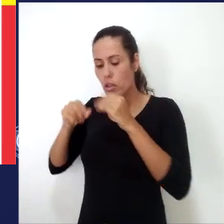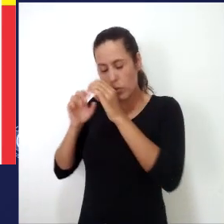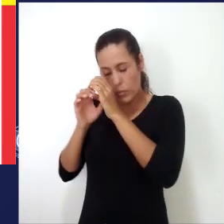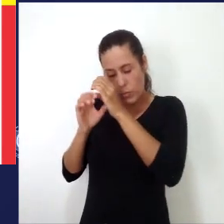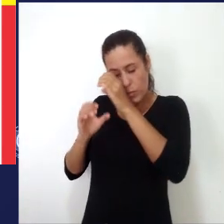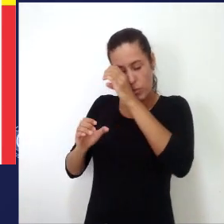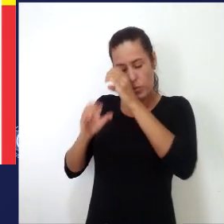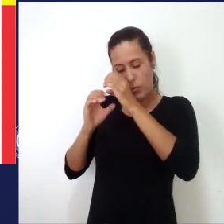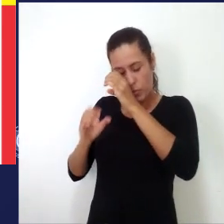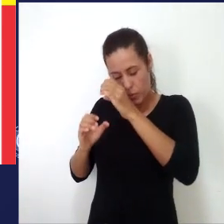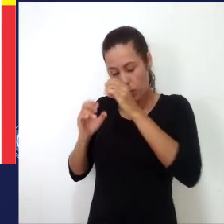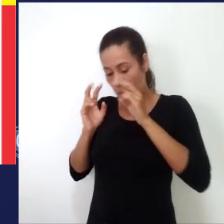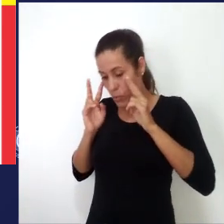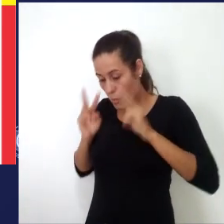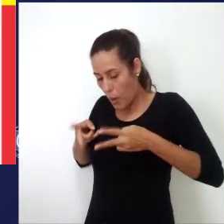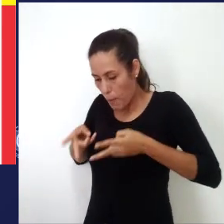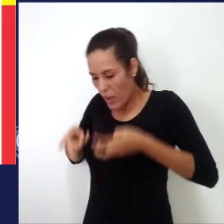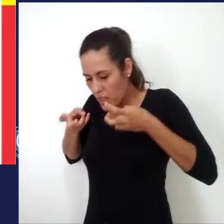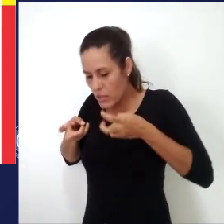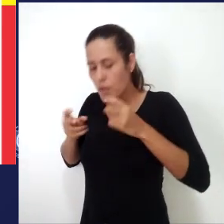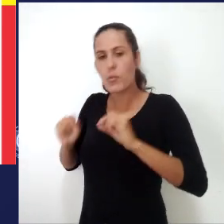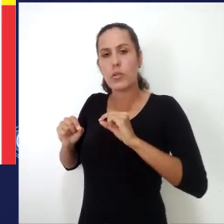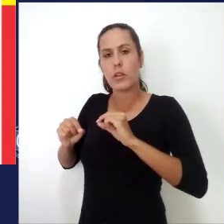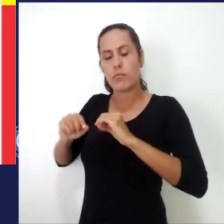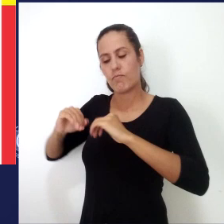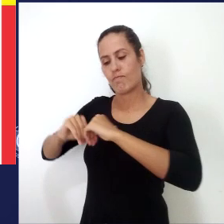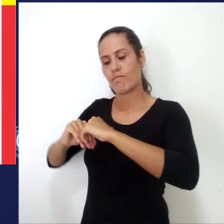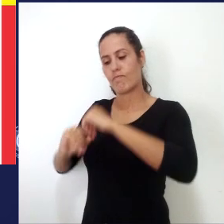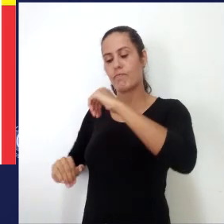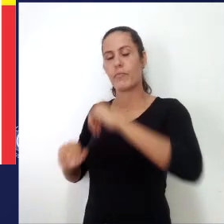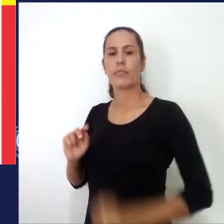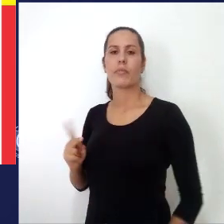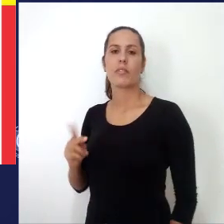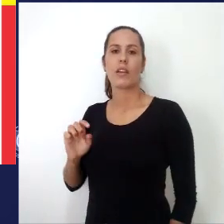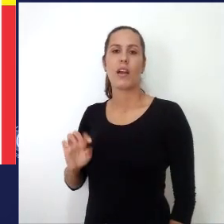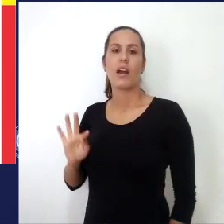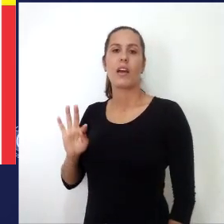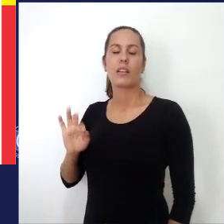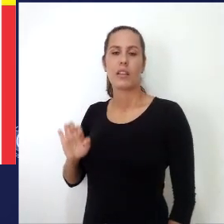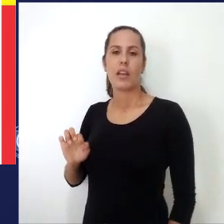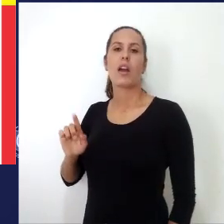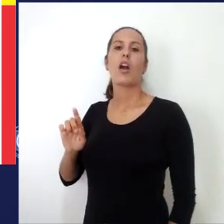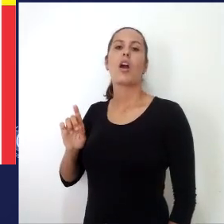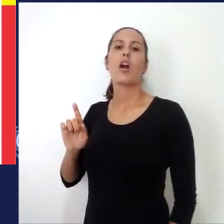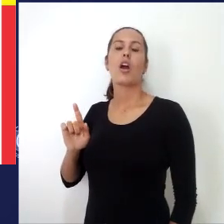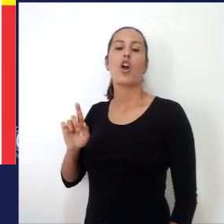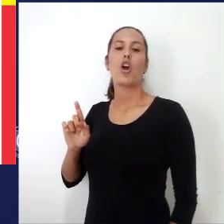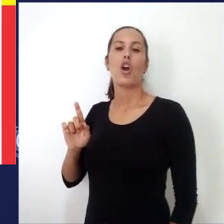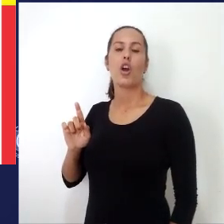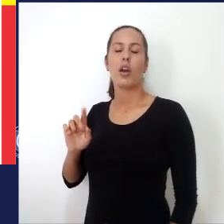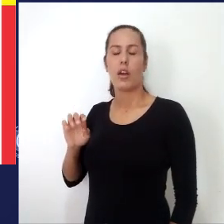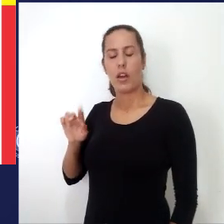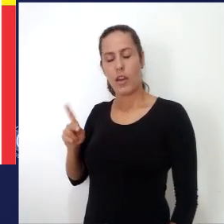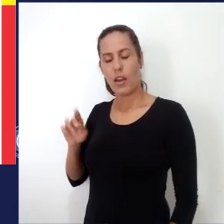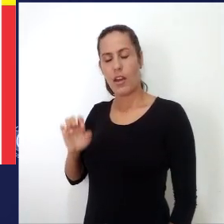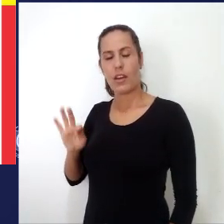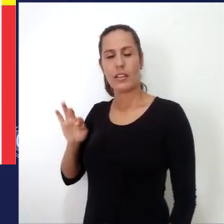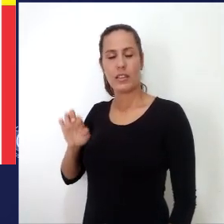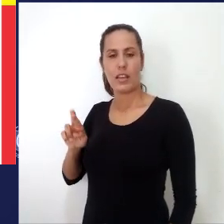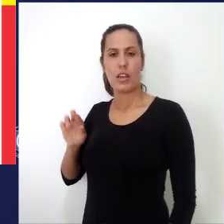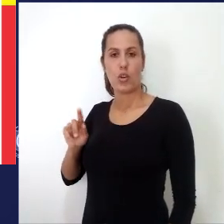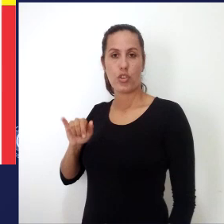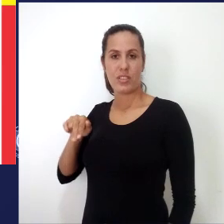microscópio, mostram-se heterogêneas. E normalmente as substâncias, elas nem sempre elas